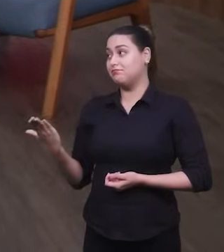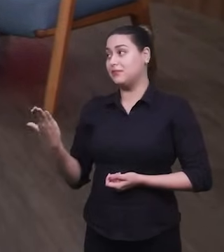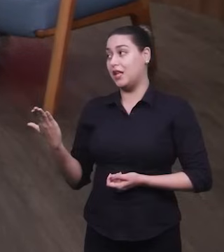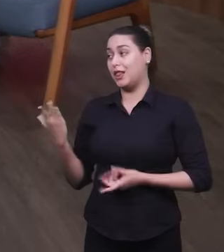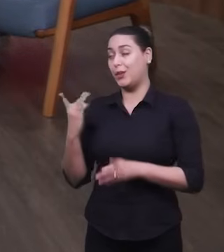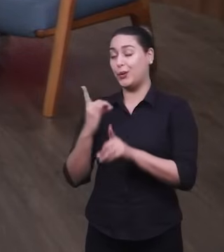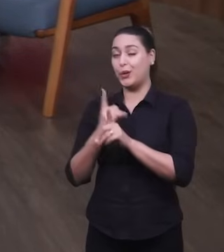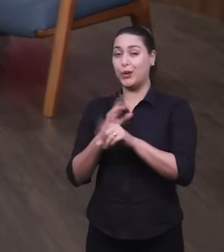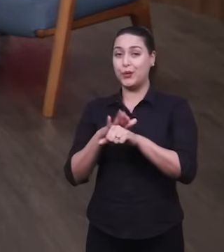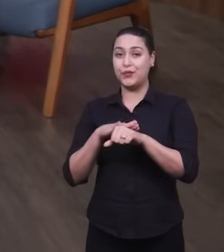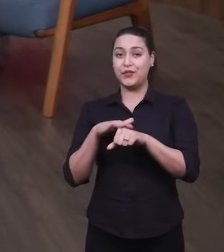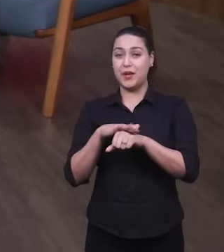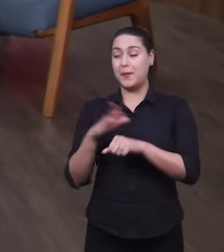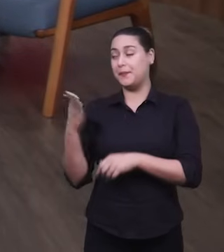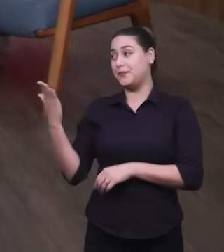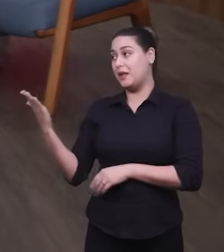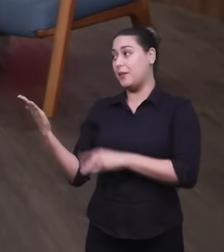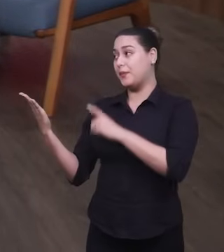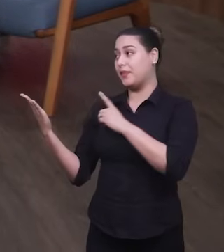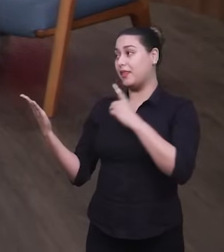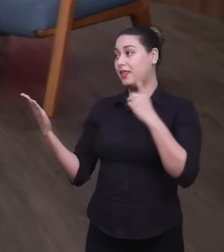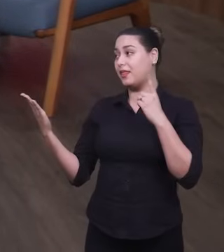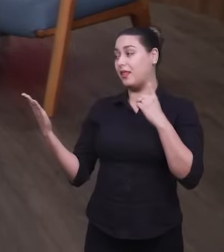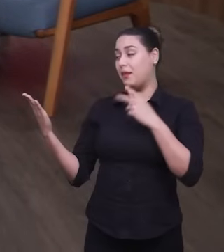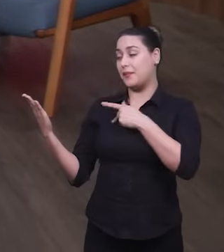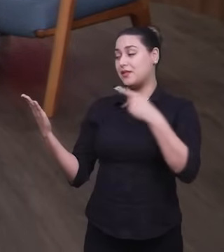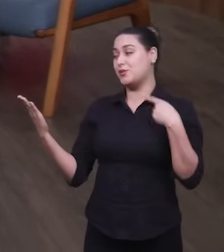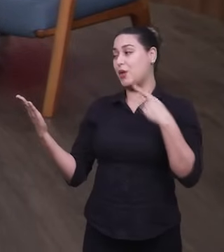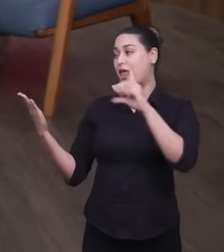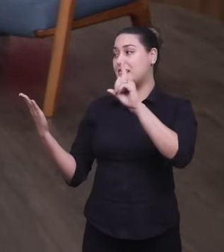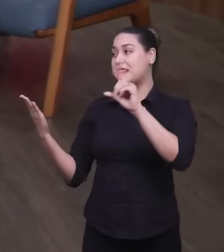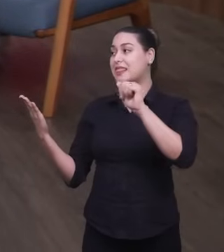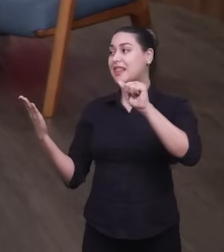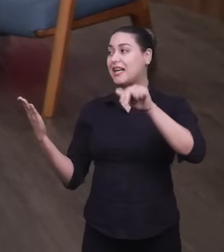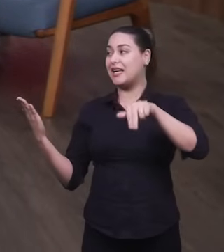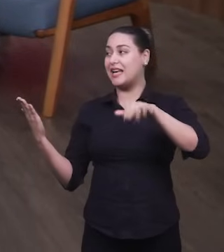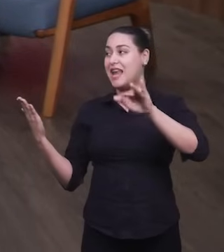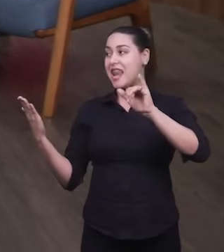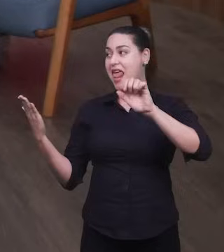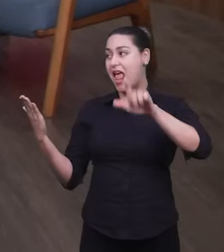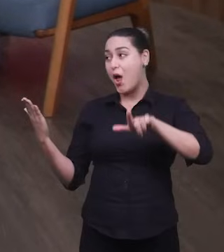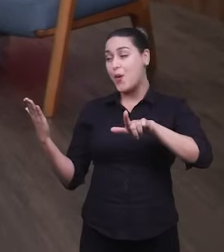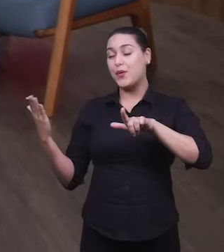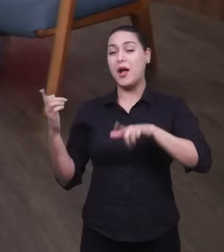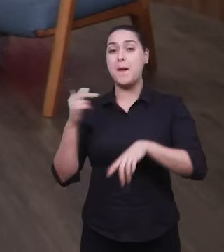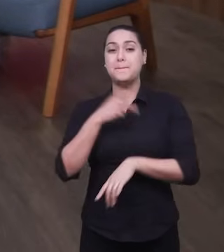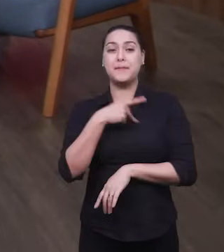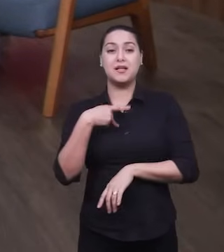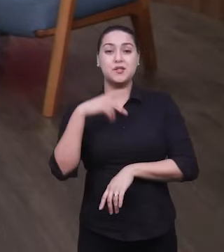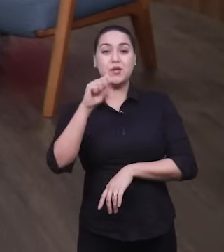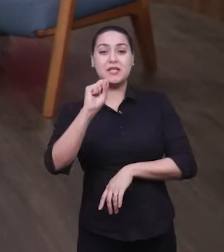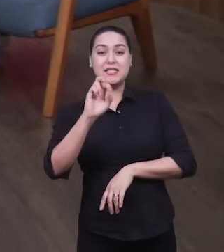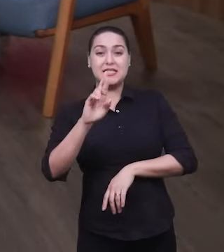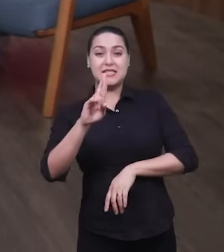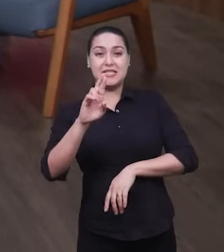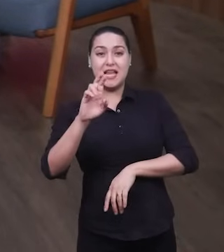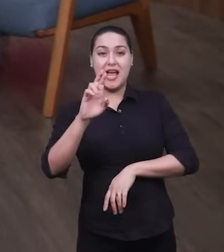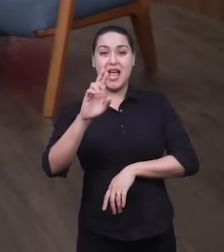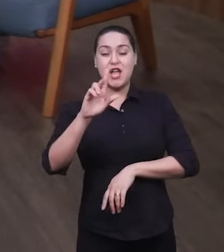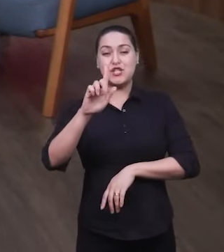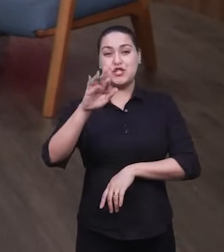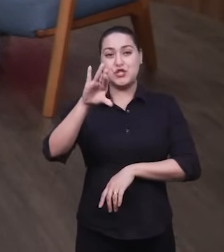encontro, nessa conversa, pastor Daniel Moreira, pastor Sérgio Souza, paz do Senhor. Pai do Senhor Josias, Pai do Senhor